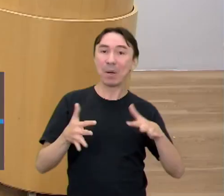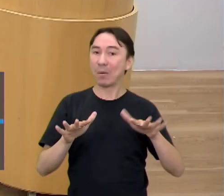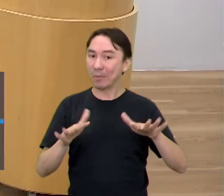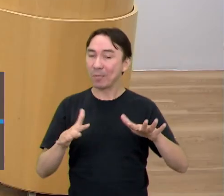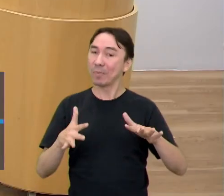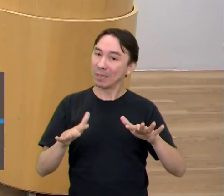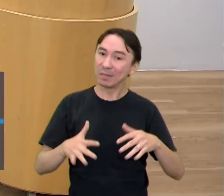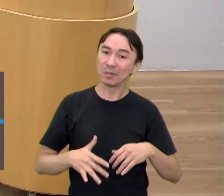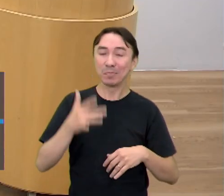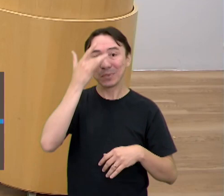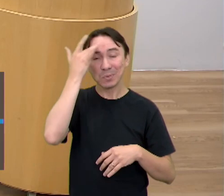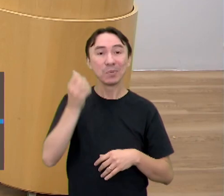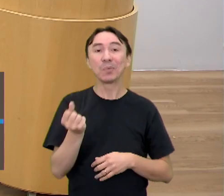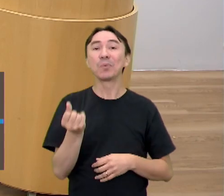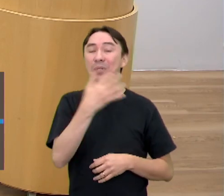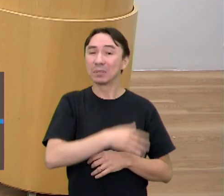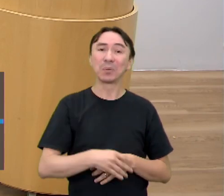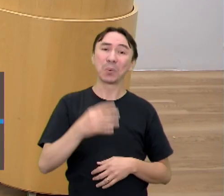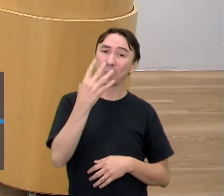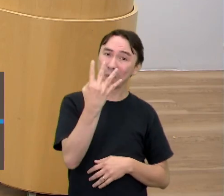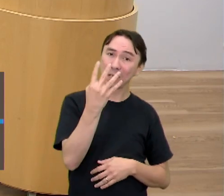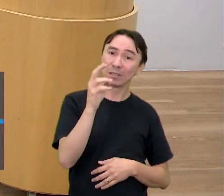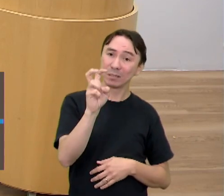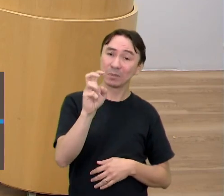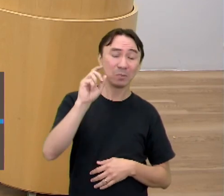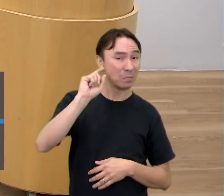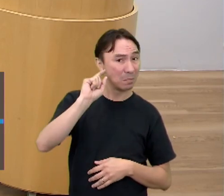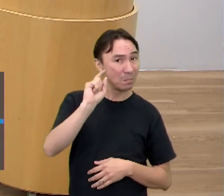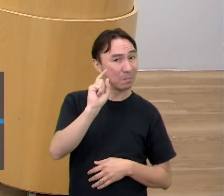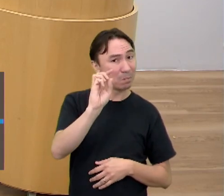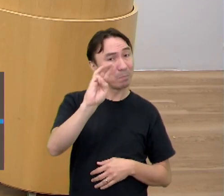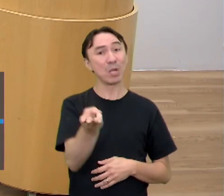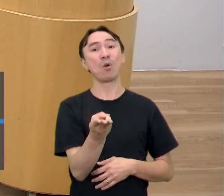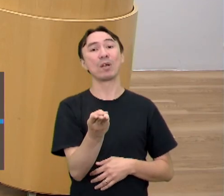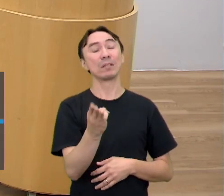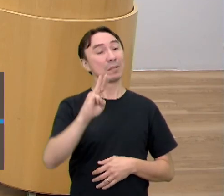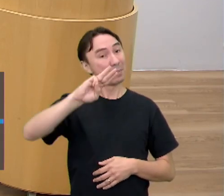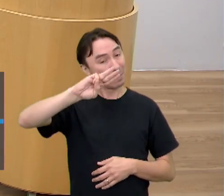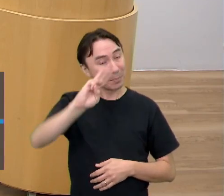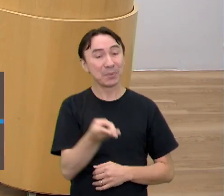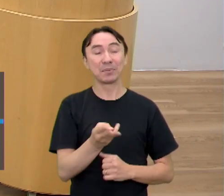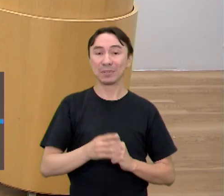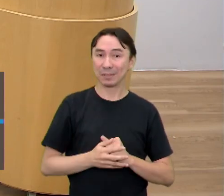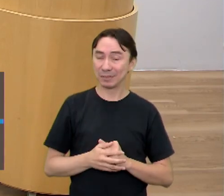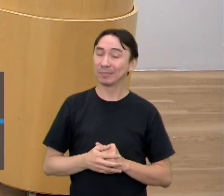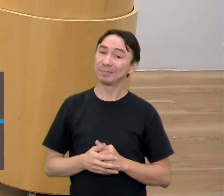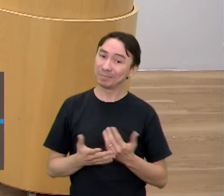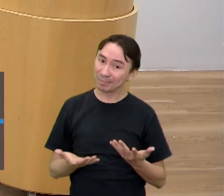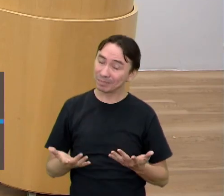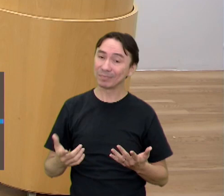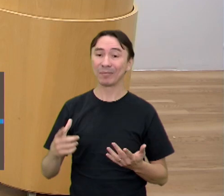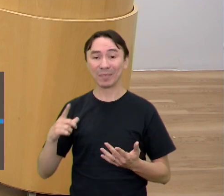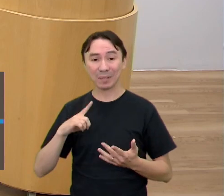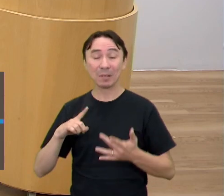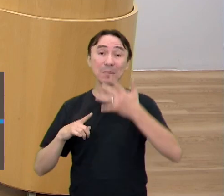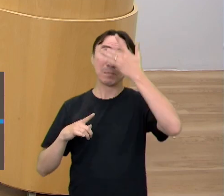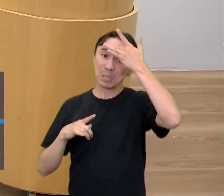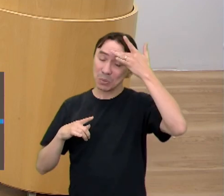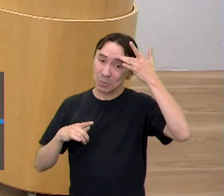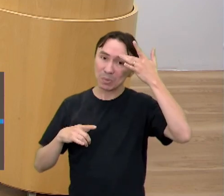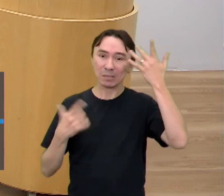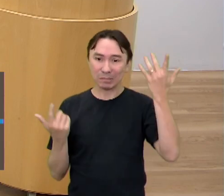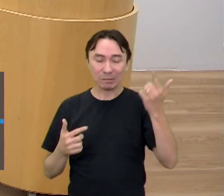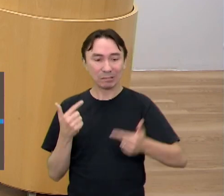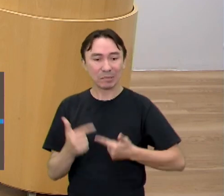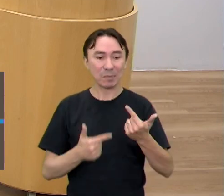Então, veja, o que a gente está falando? A gente está falando de um universo de pessoas, aí eu não sei precisar quantas pessoas do estado de São Paulo estão na força de